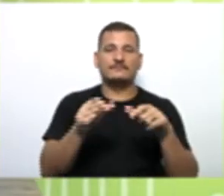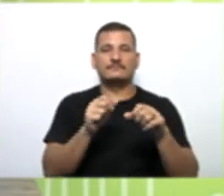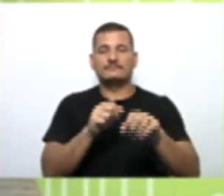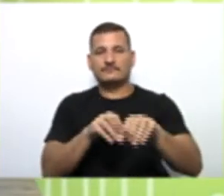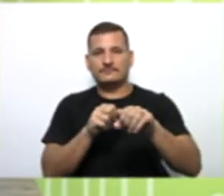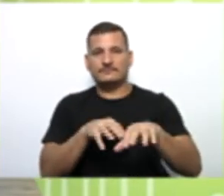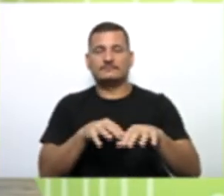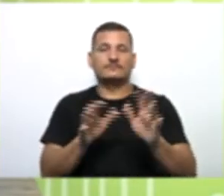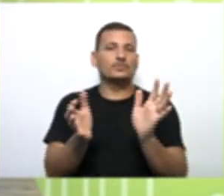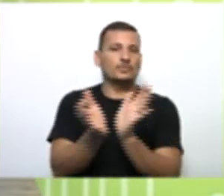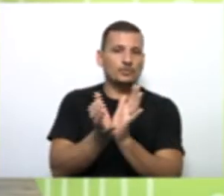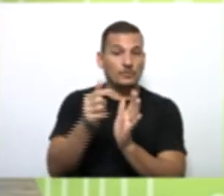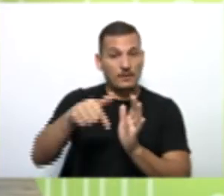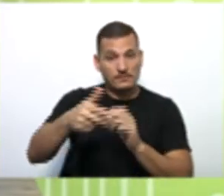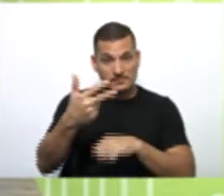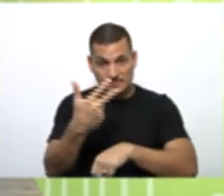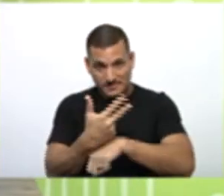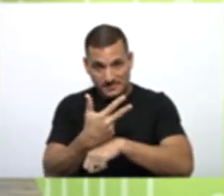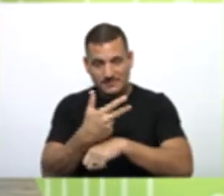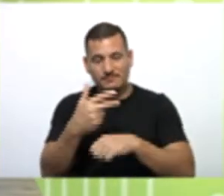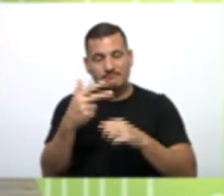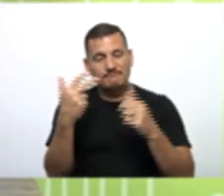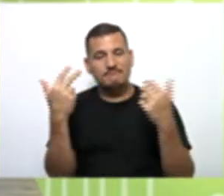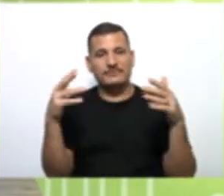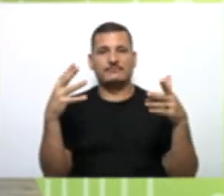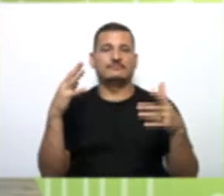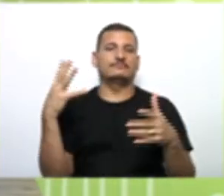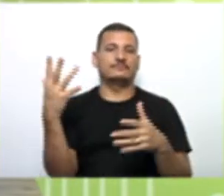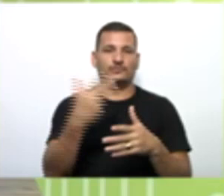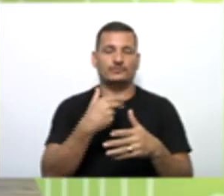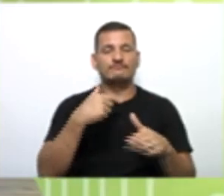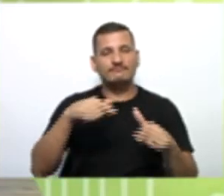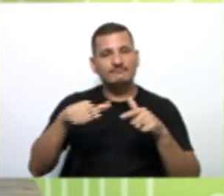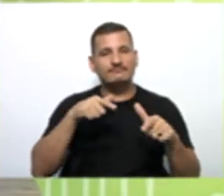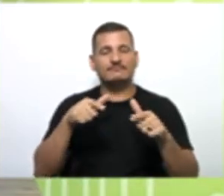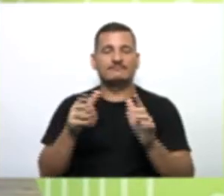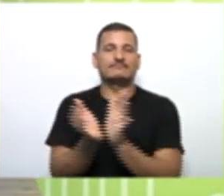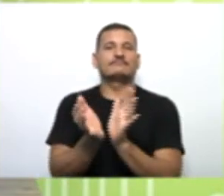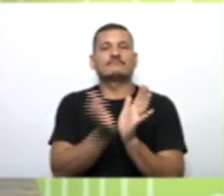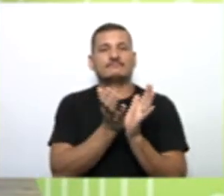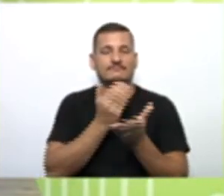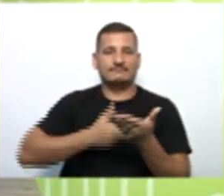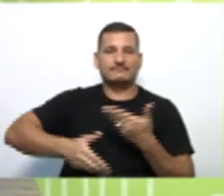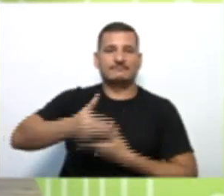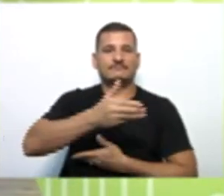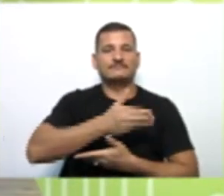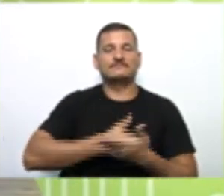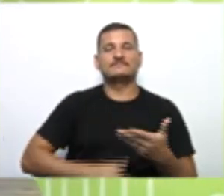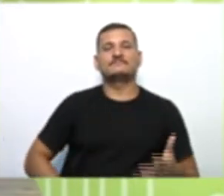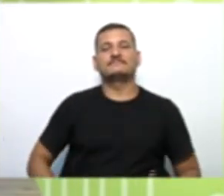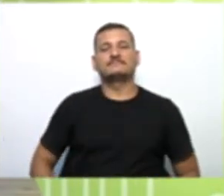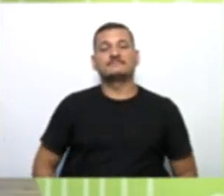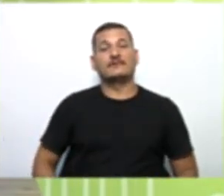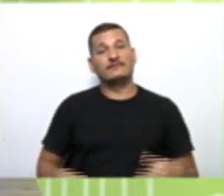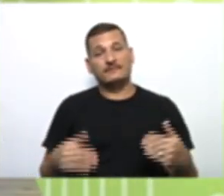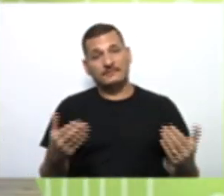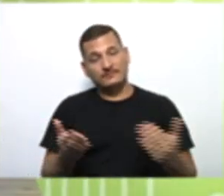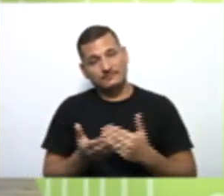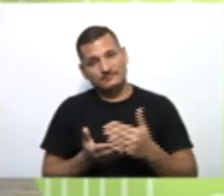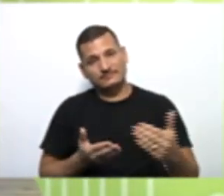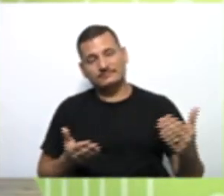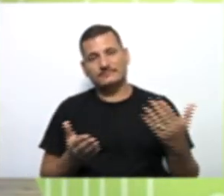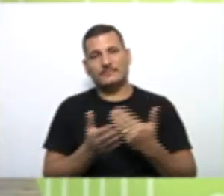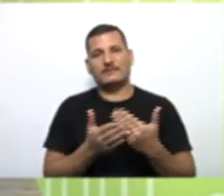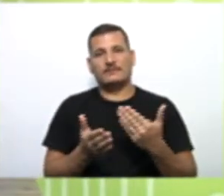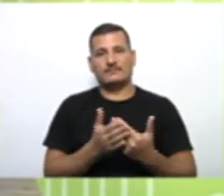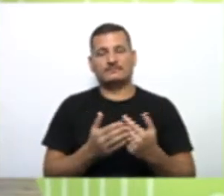estúdio, né, parabéns a todos por sempre estar fazendo esse trabalho coletivo, esse trabalho colaborativo. Então, vamos à aula sem mais delongas,